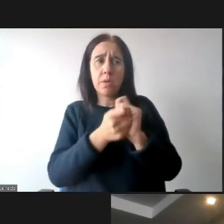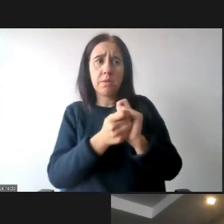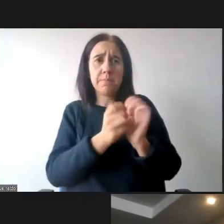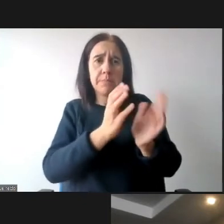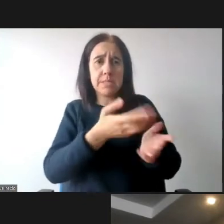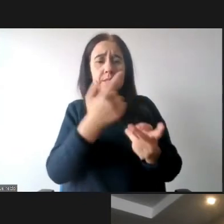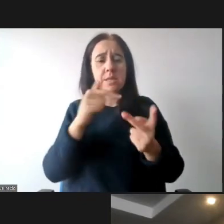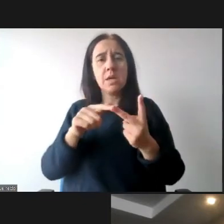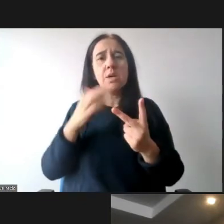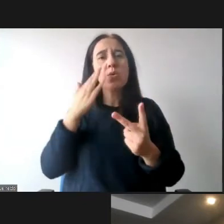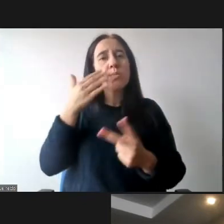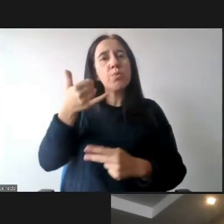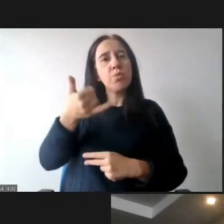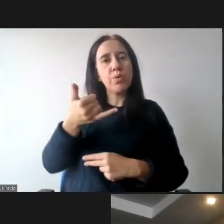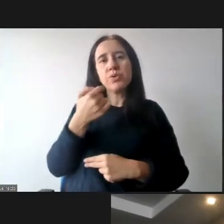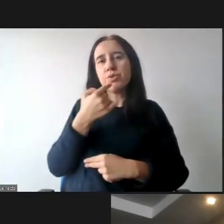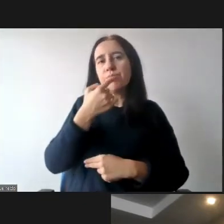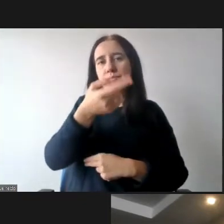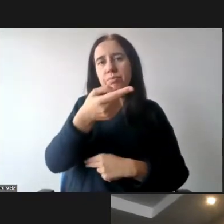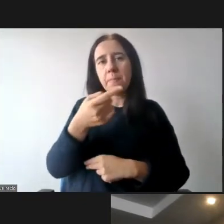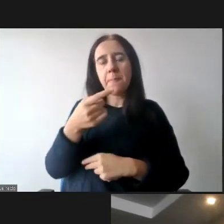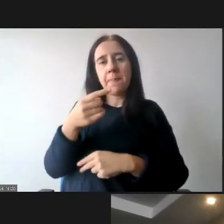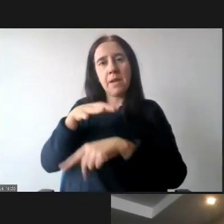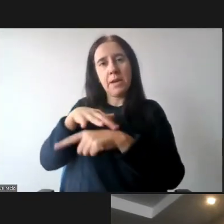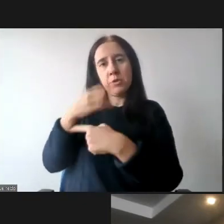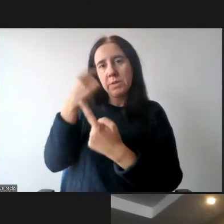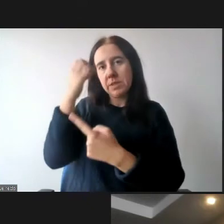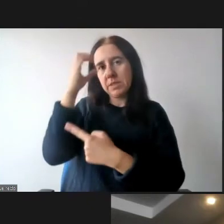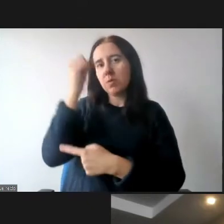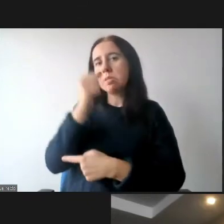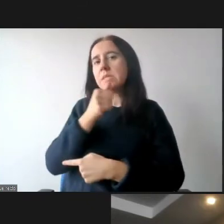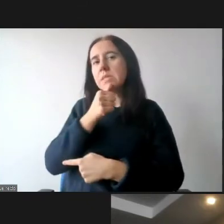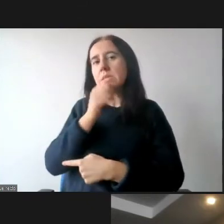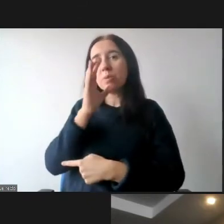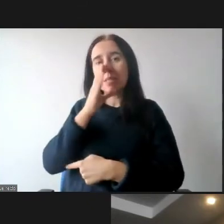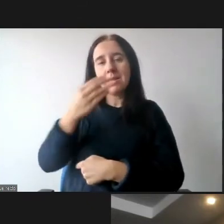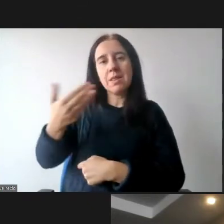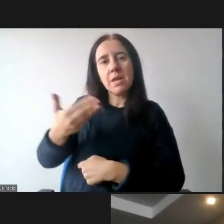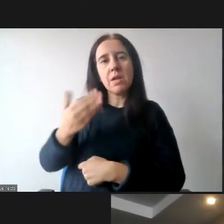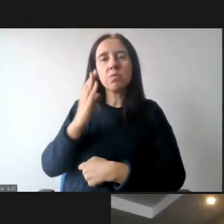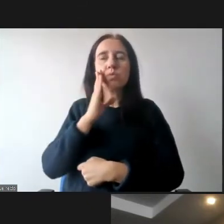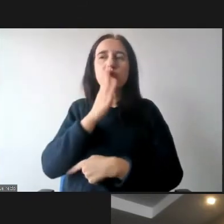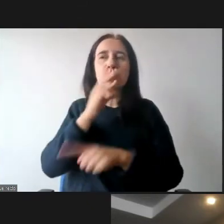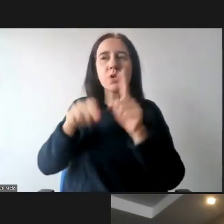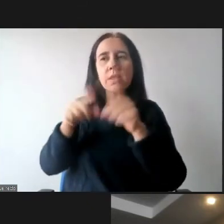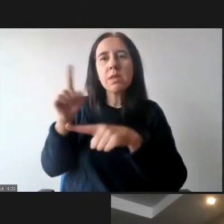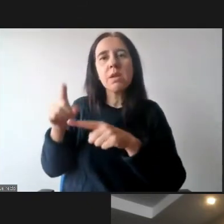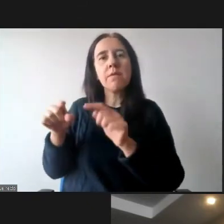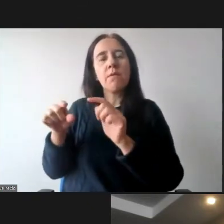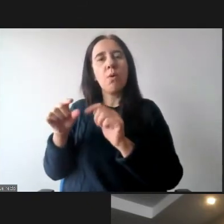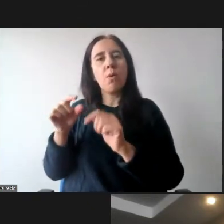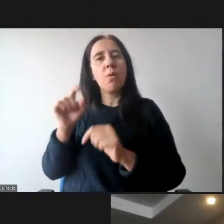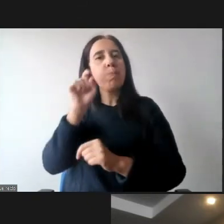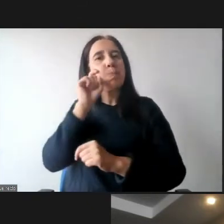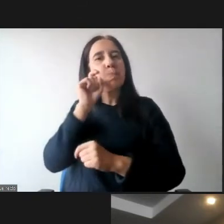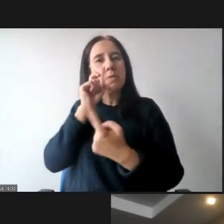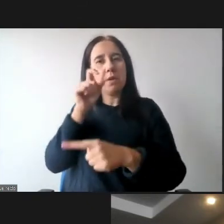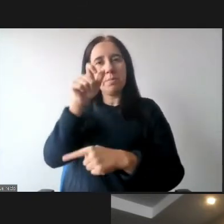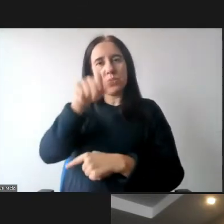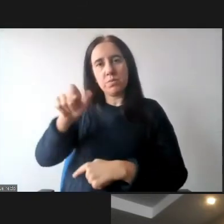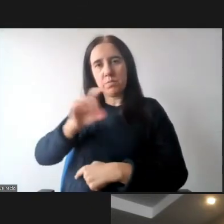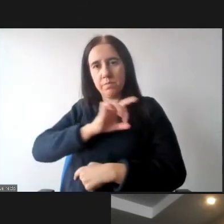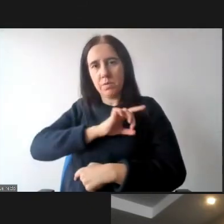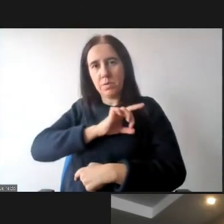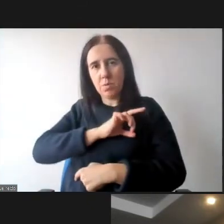número 2 estabelece que as decisões da administração que colidam com direitos subjetivos ou interesses legalmente protegidos dos particulares, com